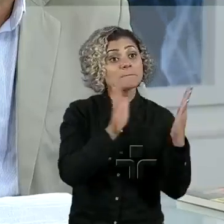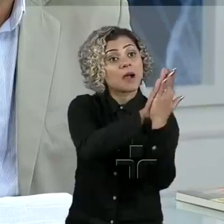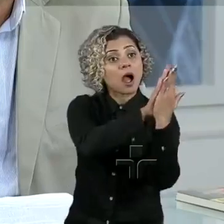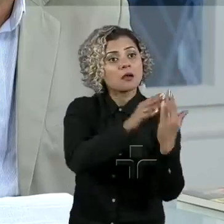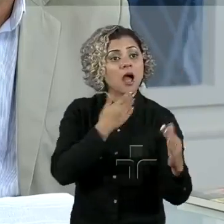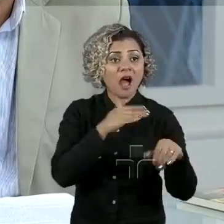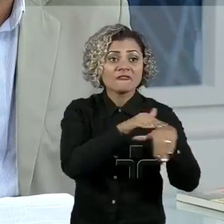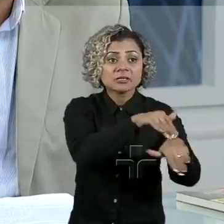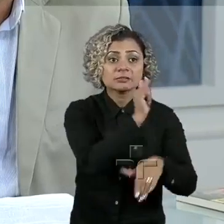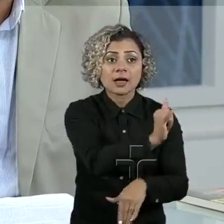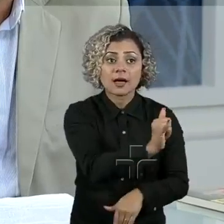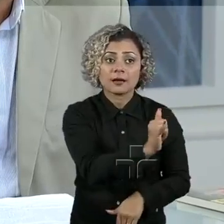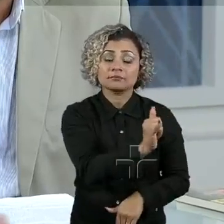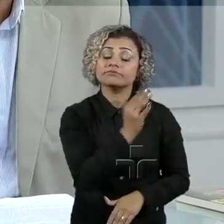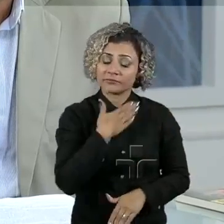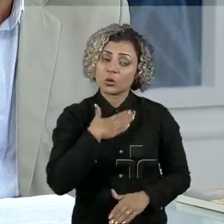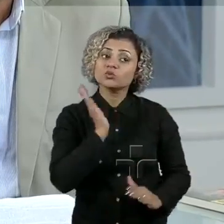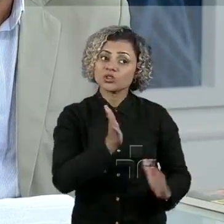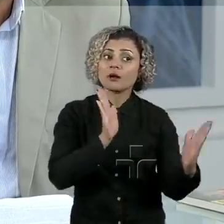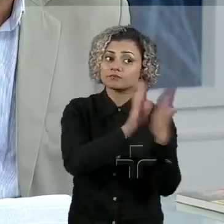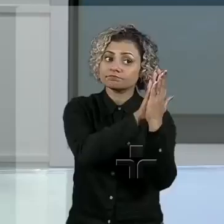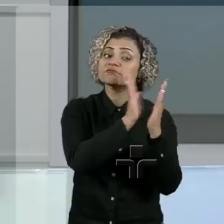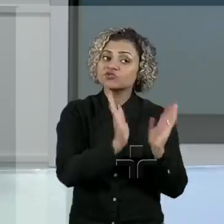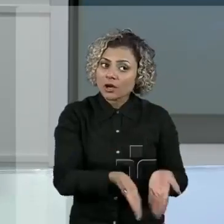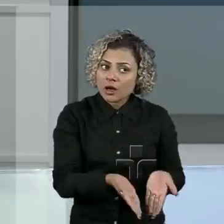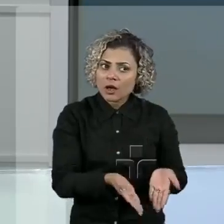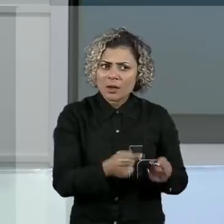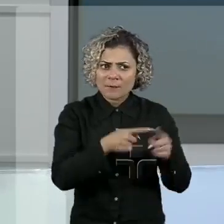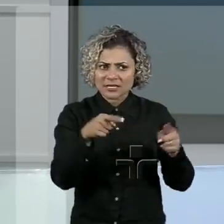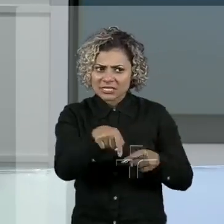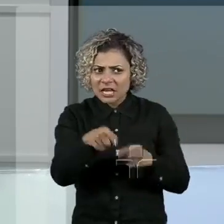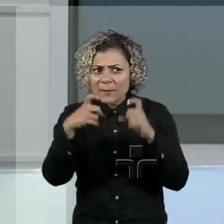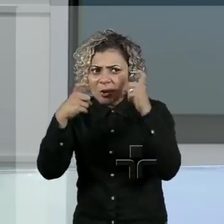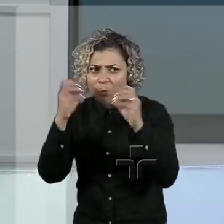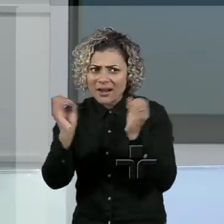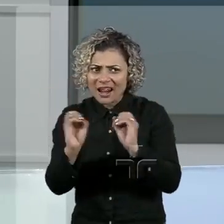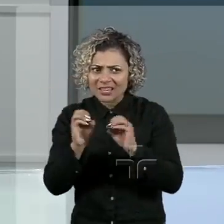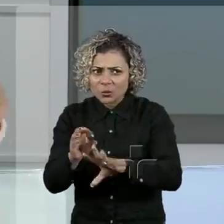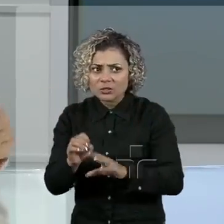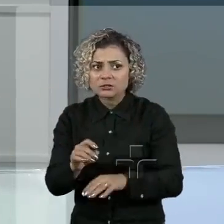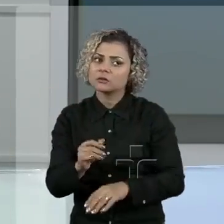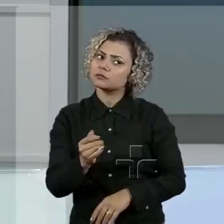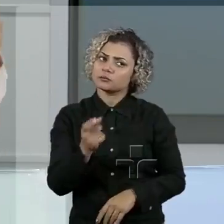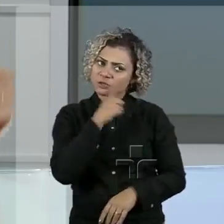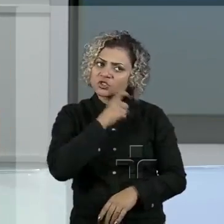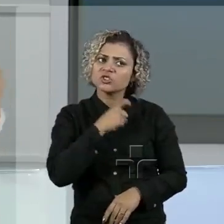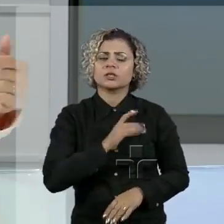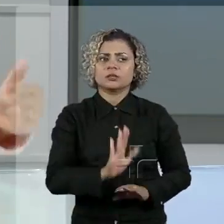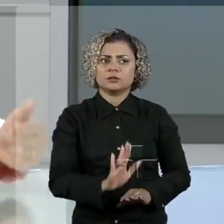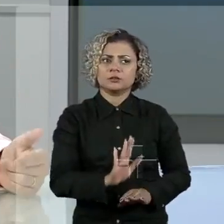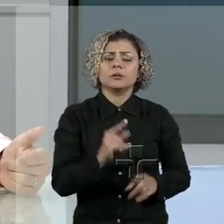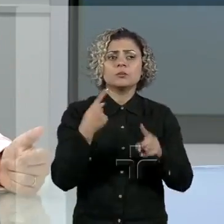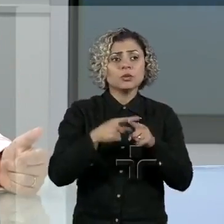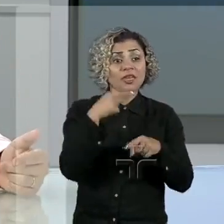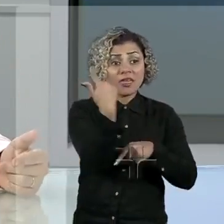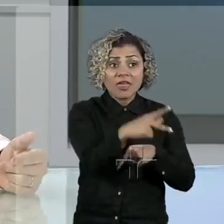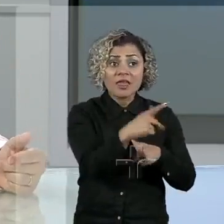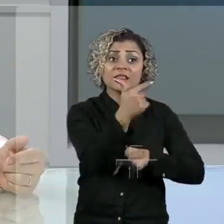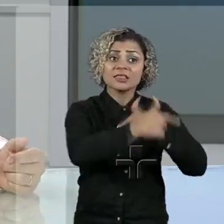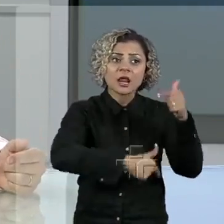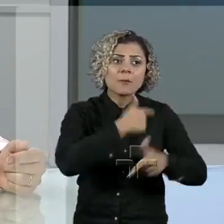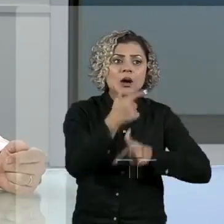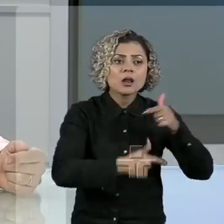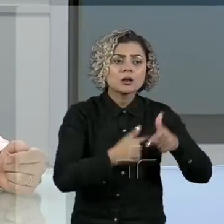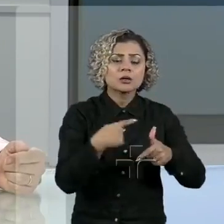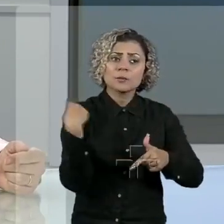inclusive. Agora, dizer que ele não se preocupa com a educação, eu acho injusto. Porque ele está trabalhando para que